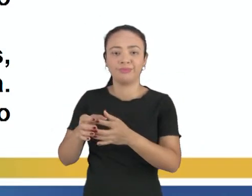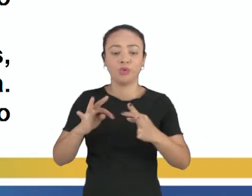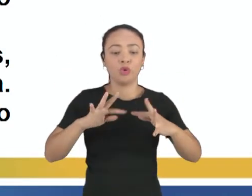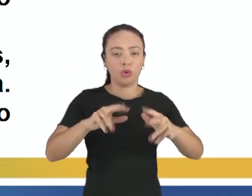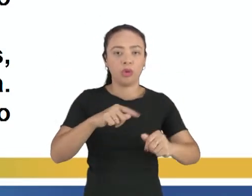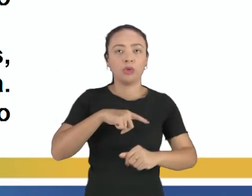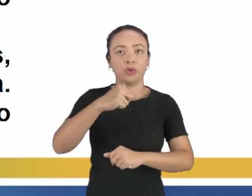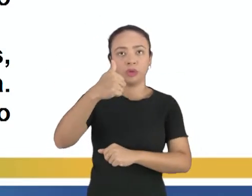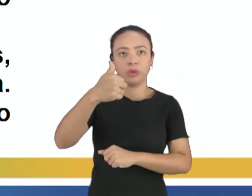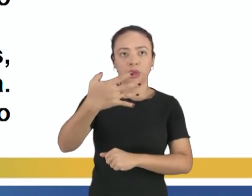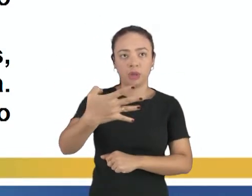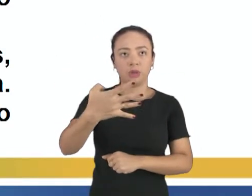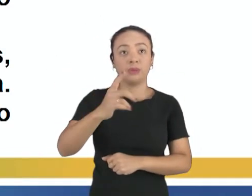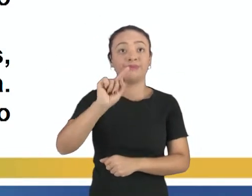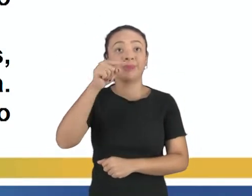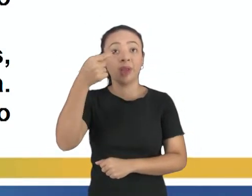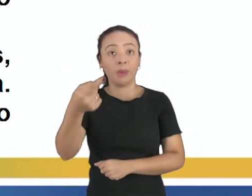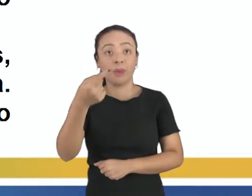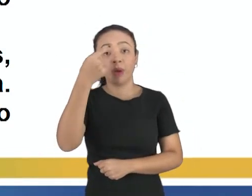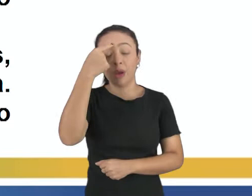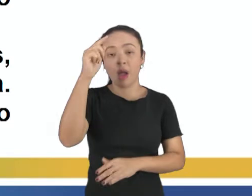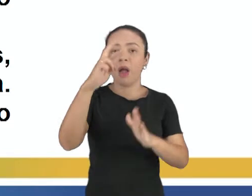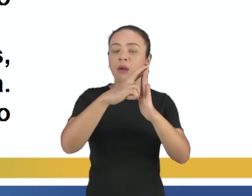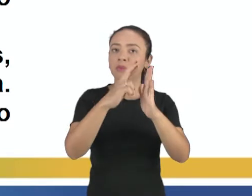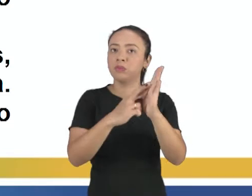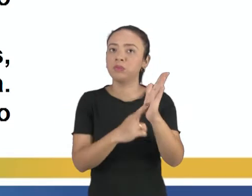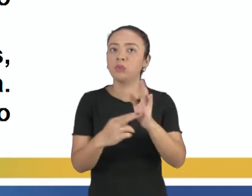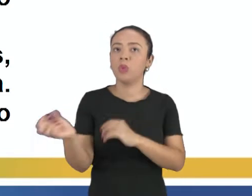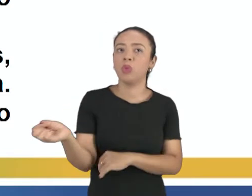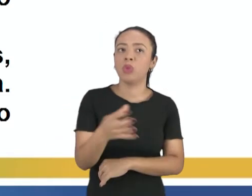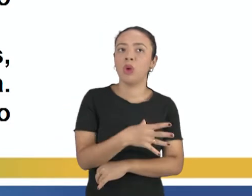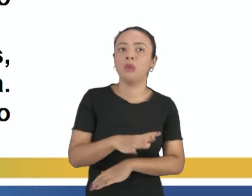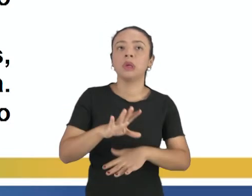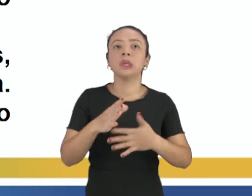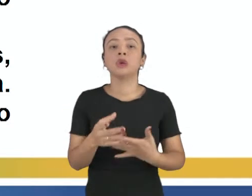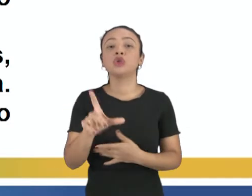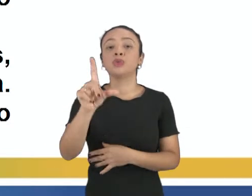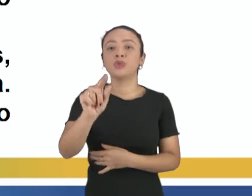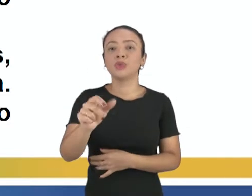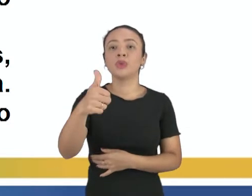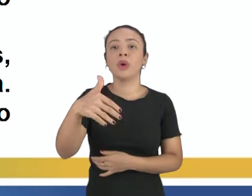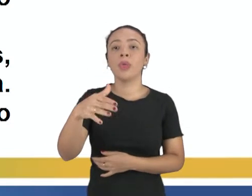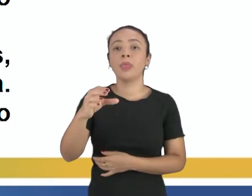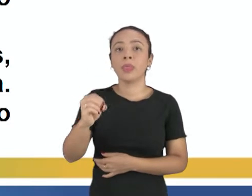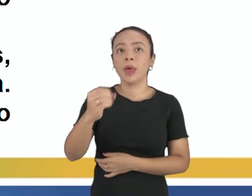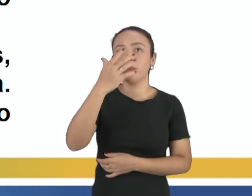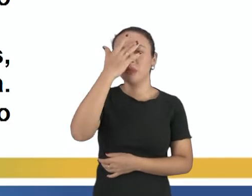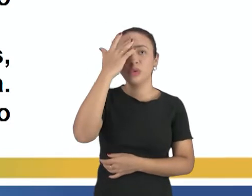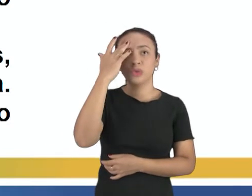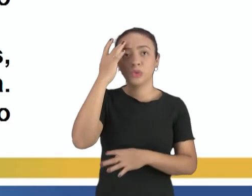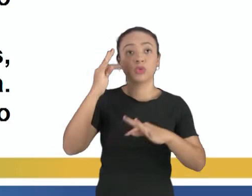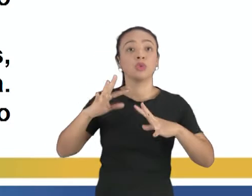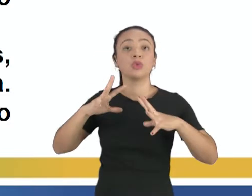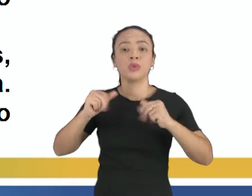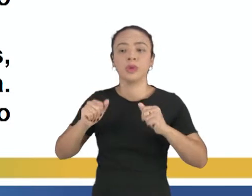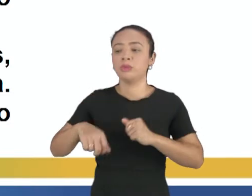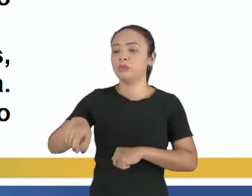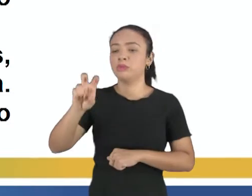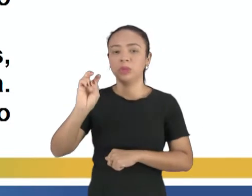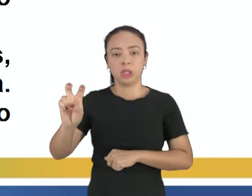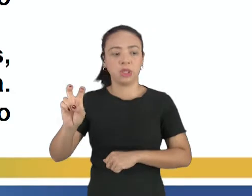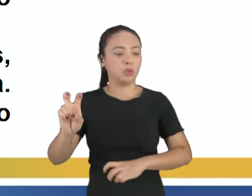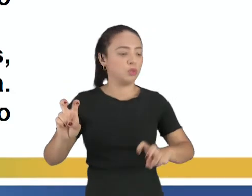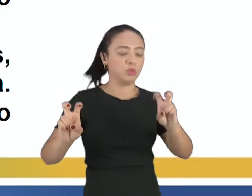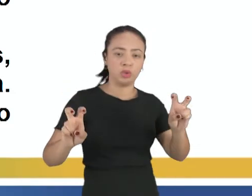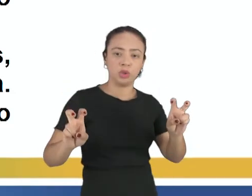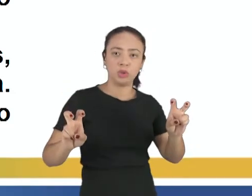14 no total. Mais tarde, com as novas formulações, esse número foi reduzido para 10, 5 em cada lado, um